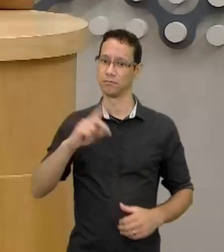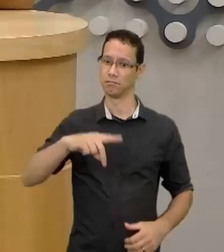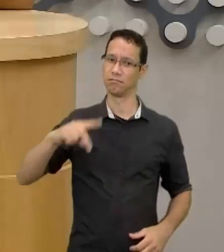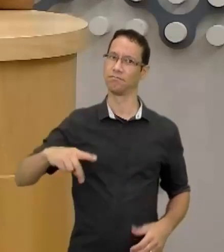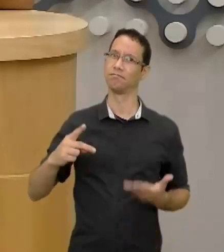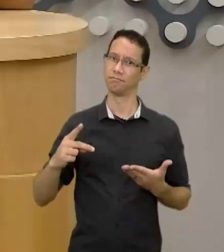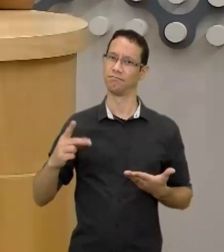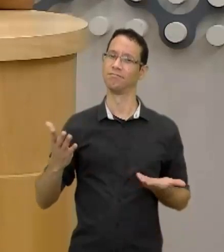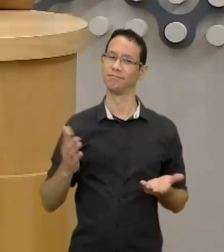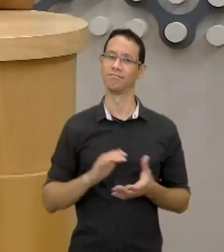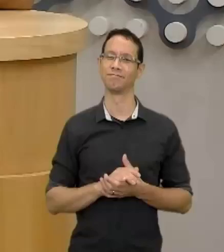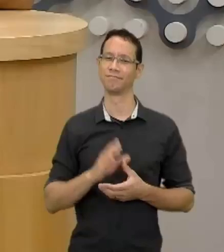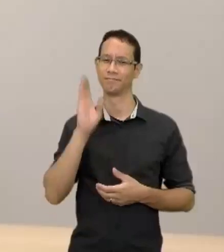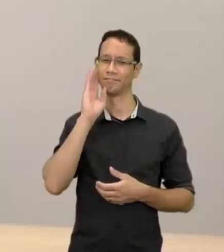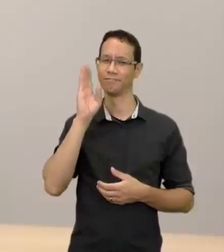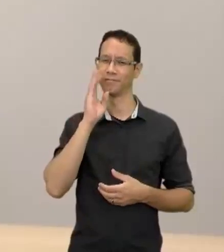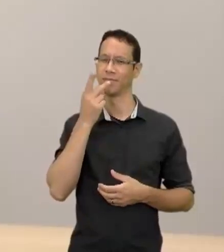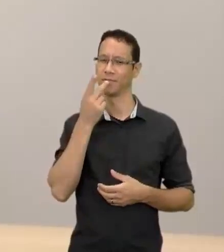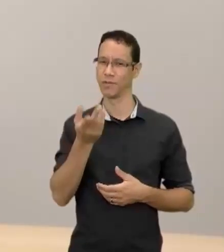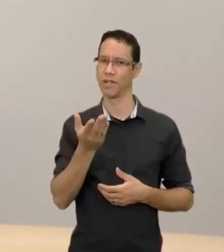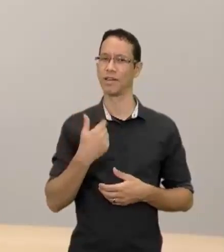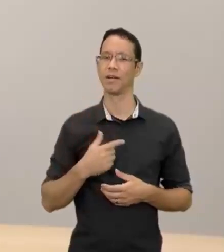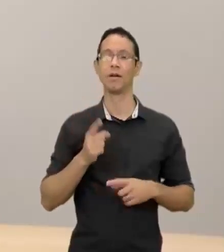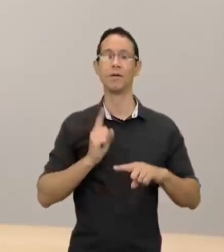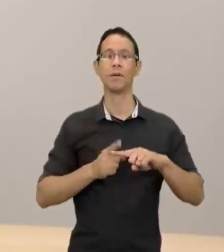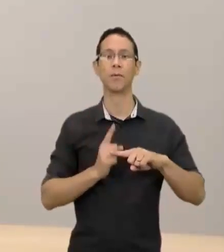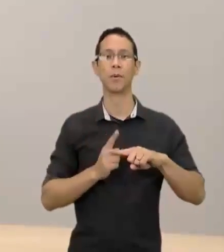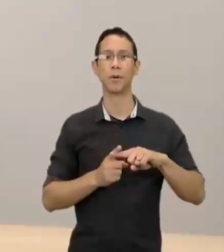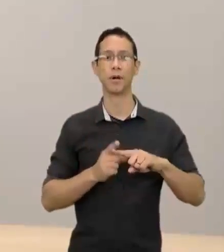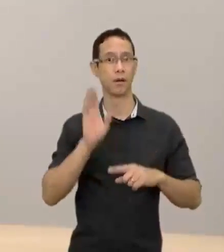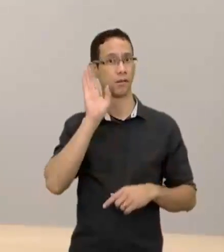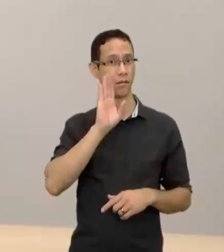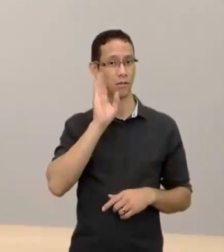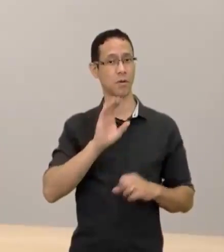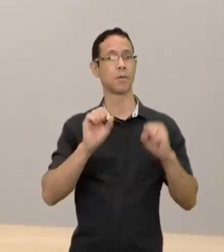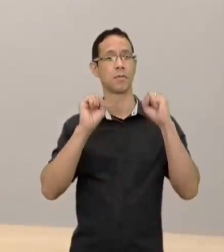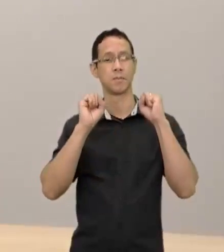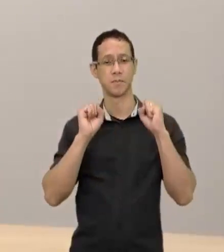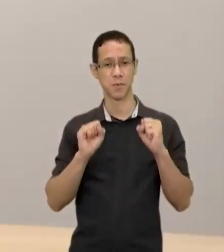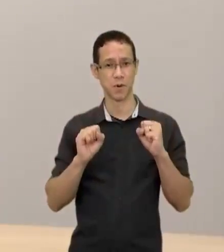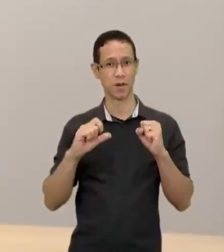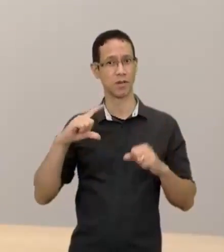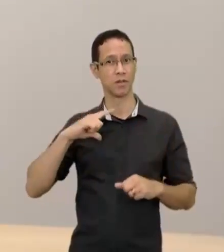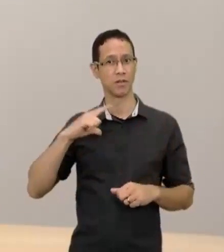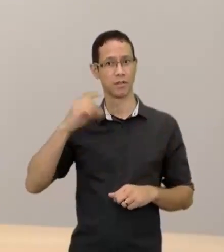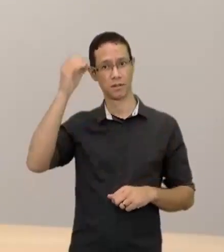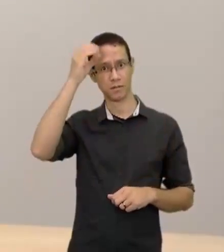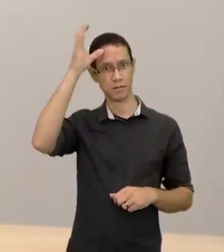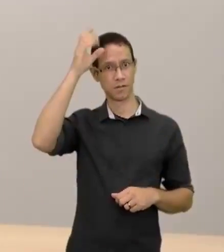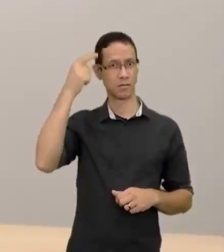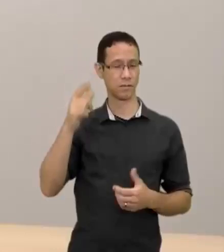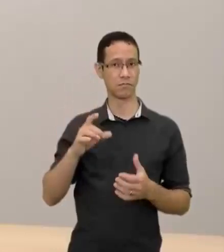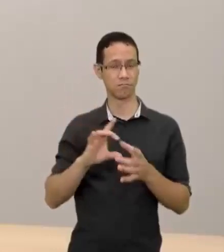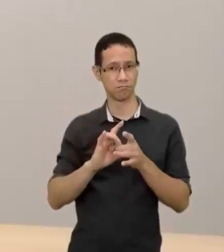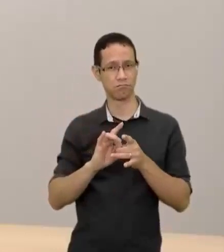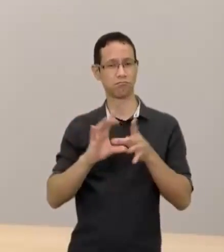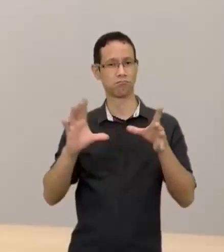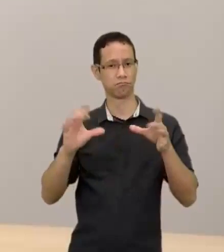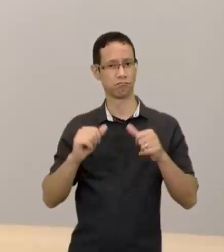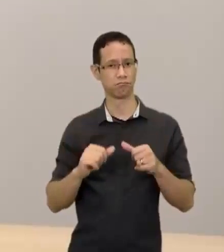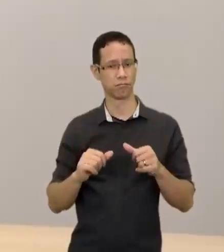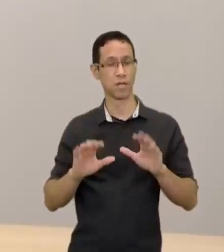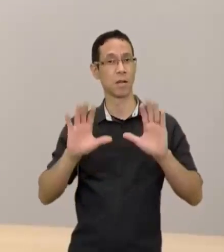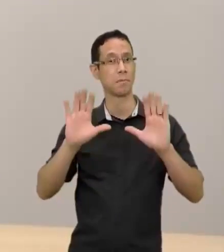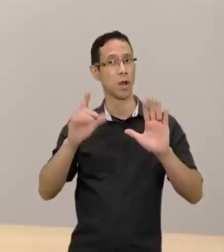professores, né? Isso é importante. E é bacana falar, né, que assim, é muito legal você poder ter um conhecimento nas suas mãos. Mas